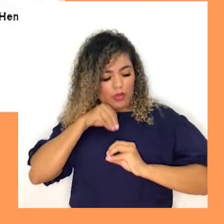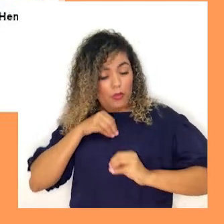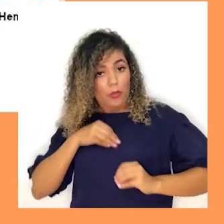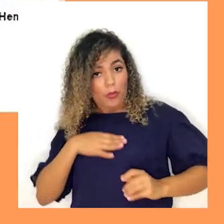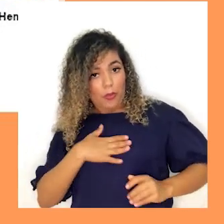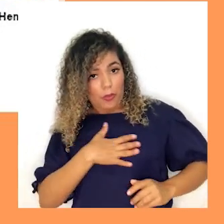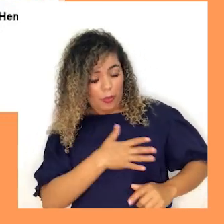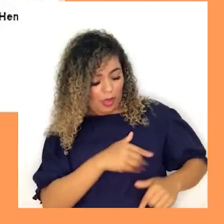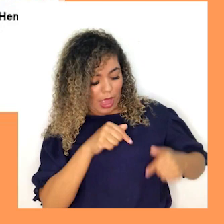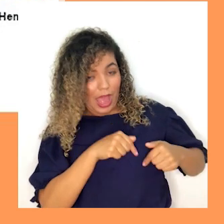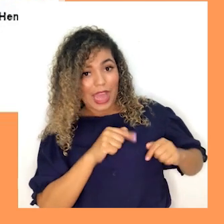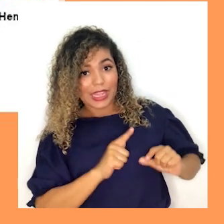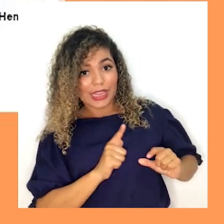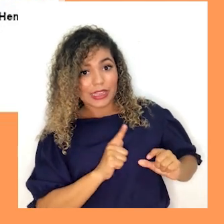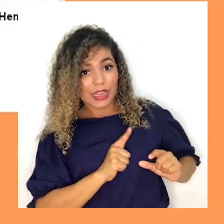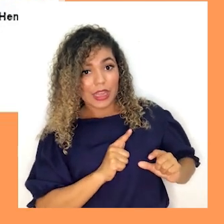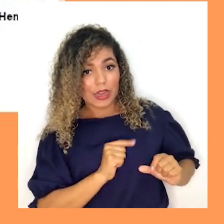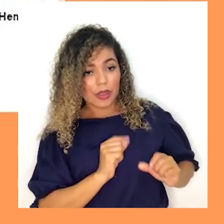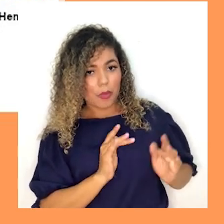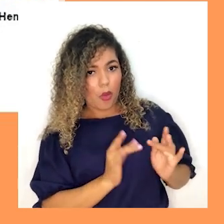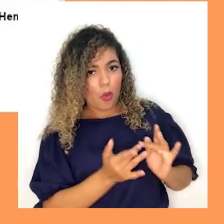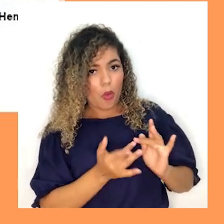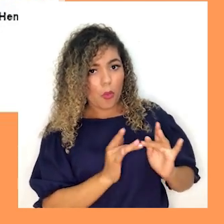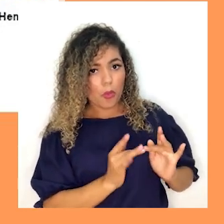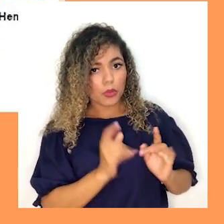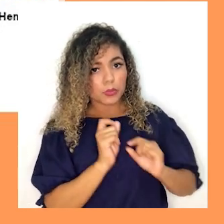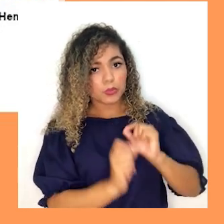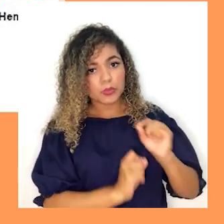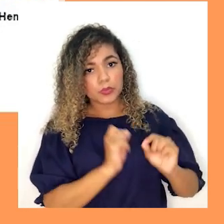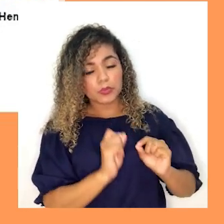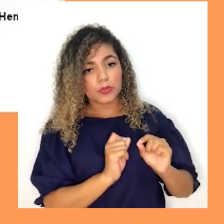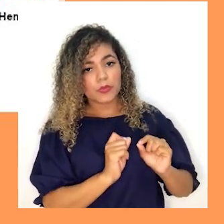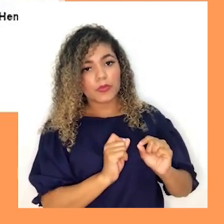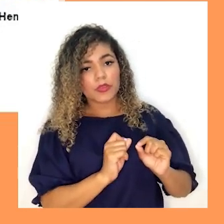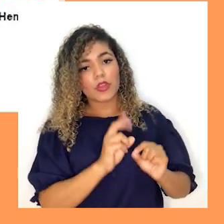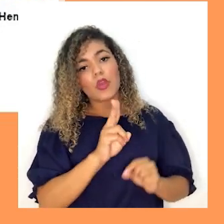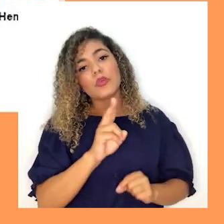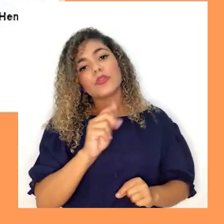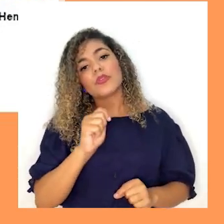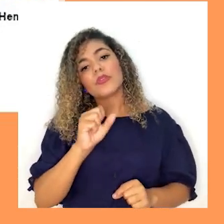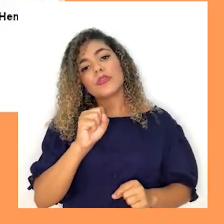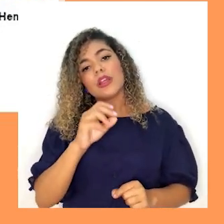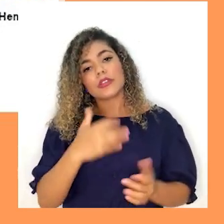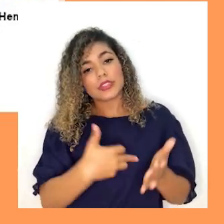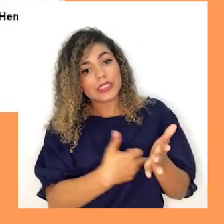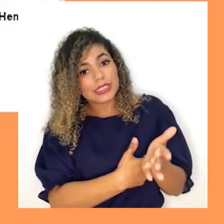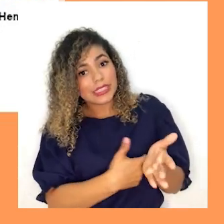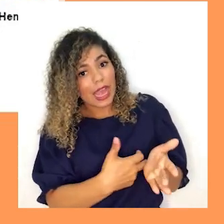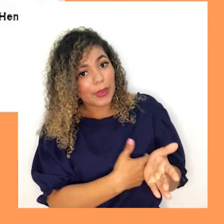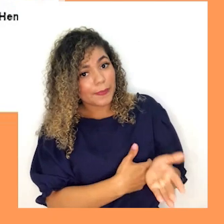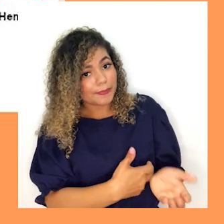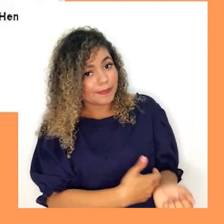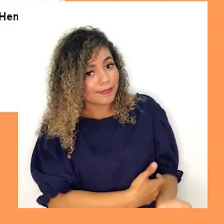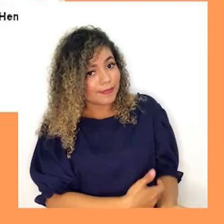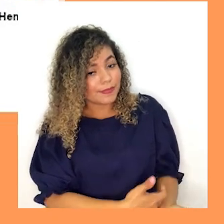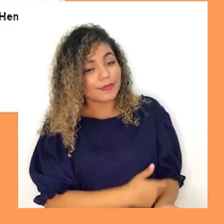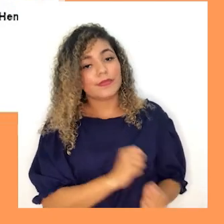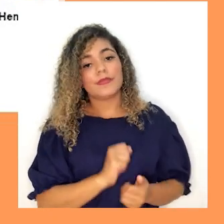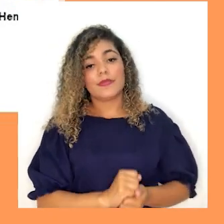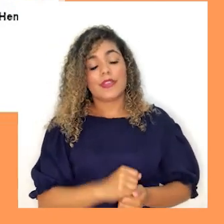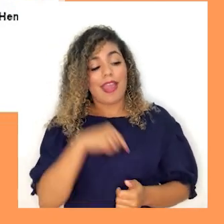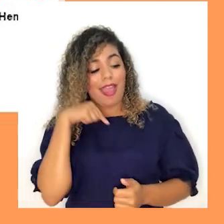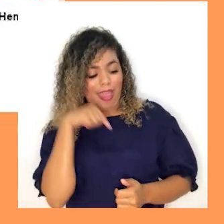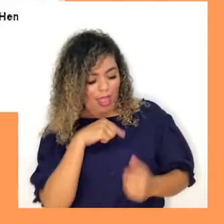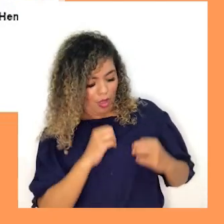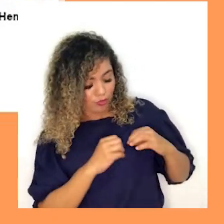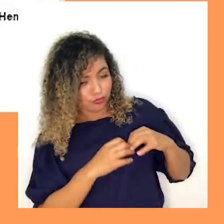vamos ter o contato com os vasos sanguíneos. Os vasos sanguíneos, que